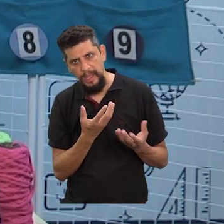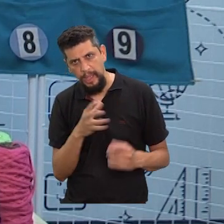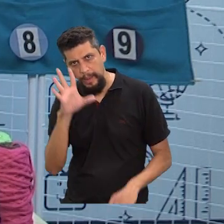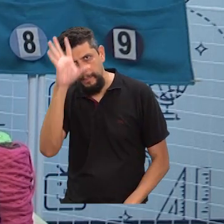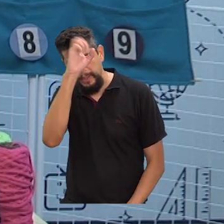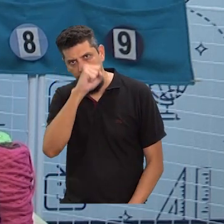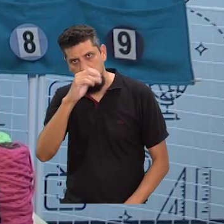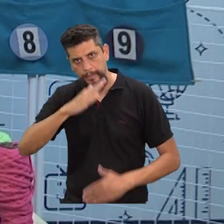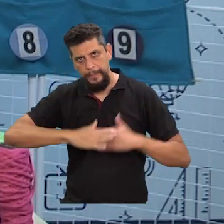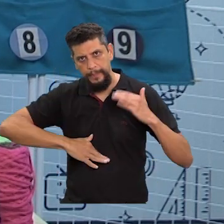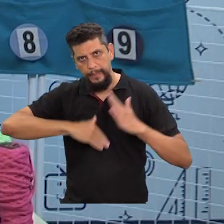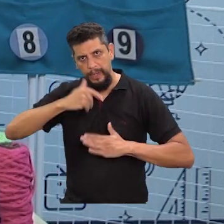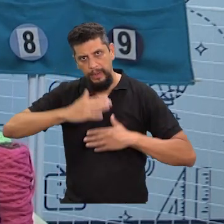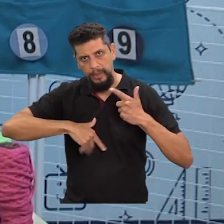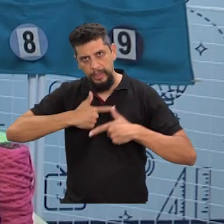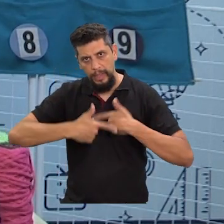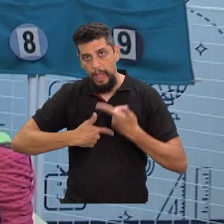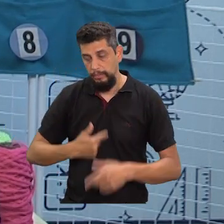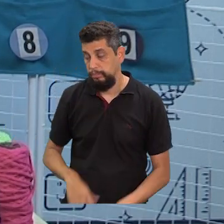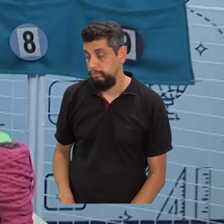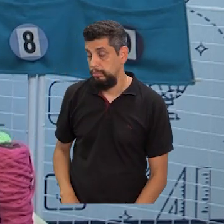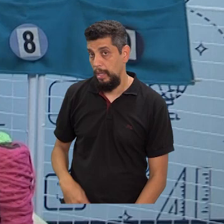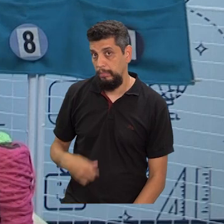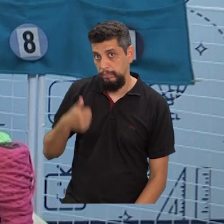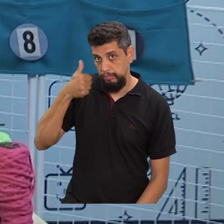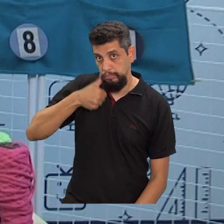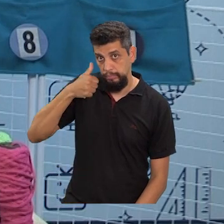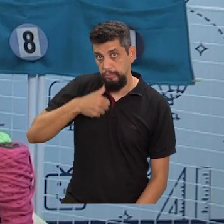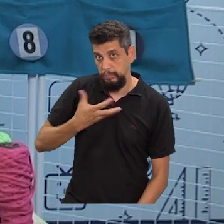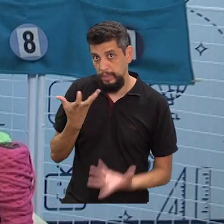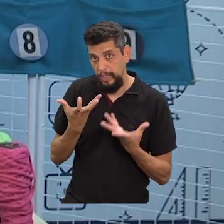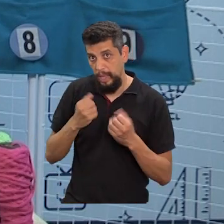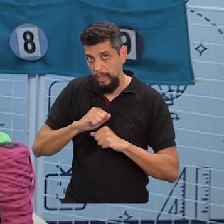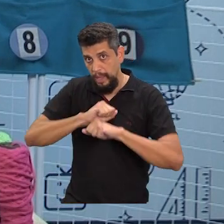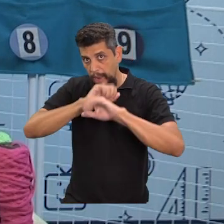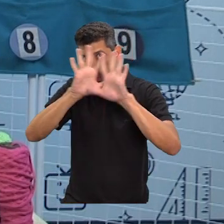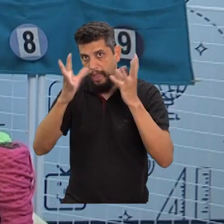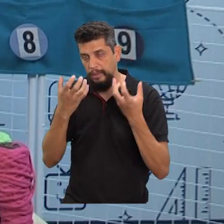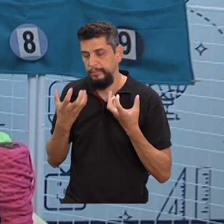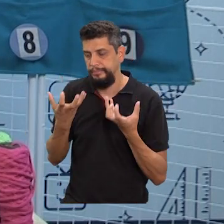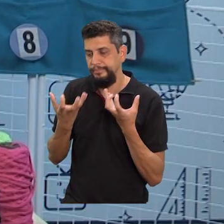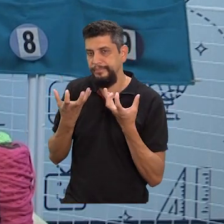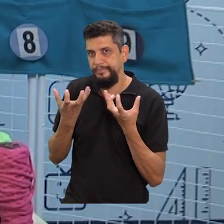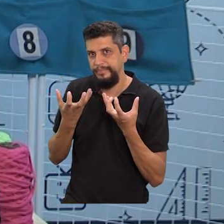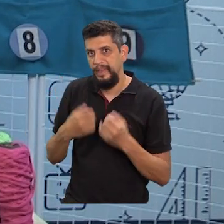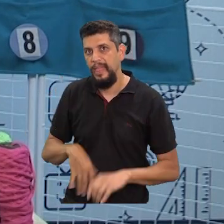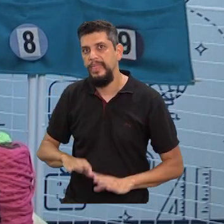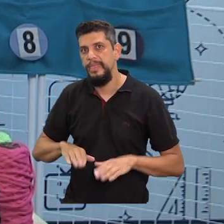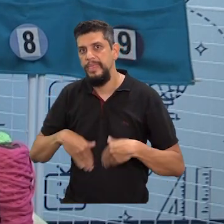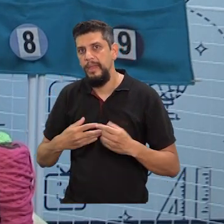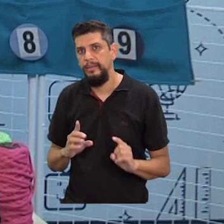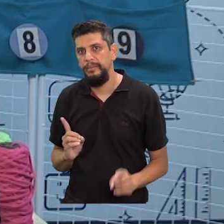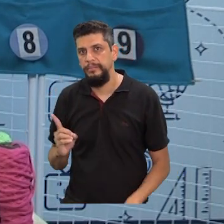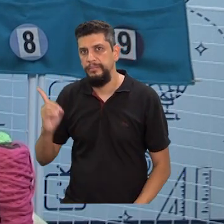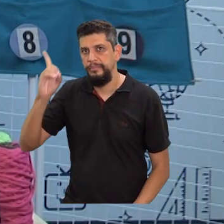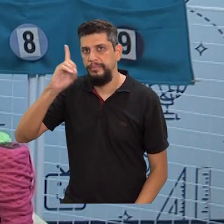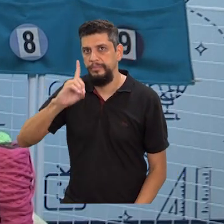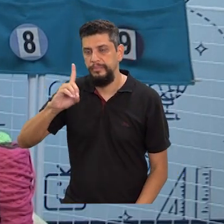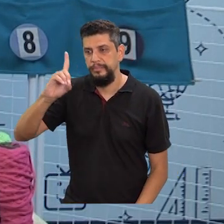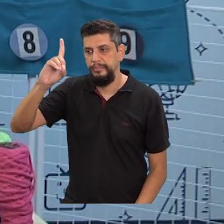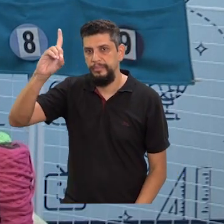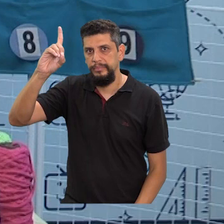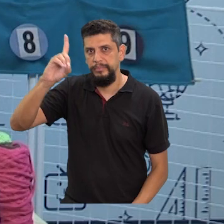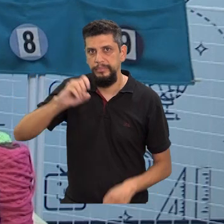uma profissão?" E ela então, a garota muito entusiasmada, disse: "Sim, é claro!" E então a deusa